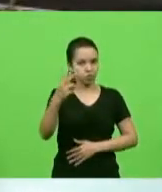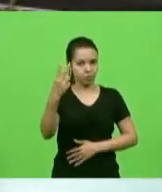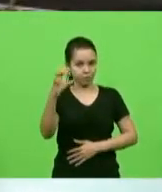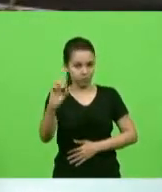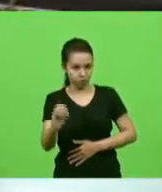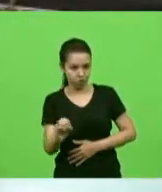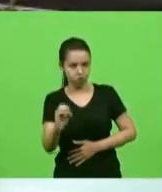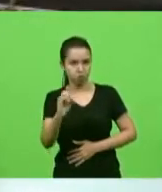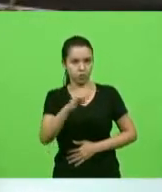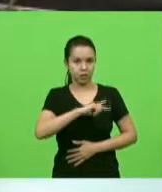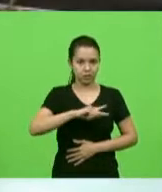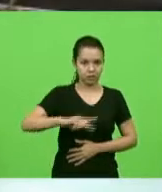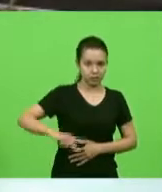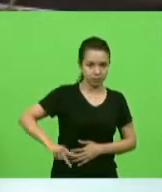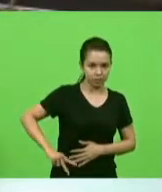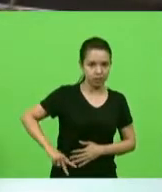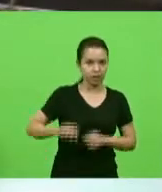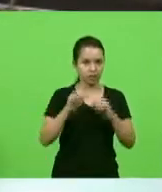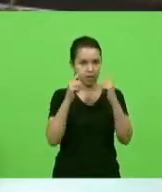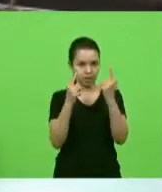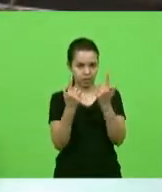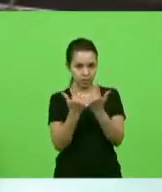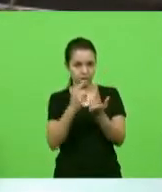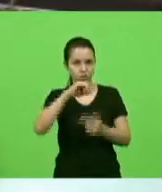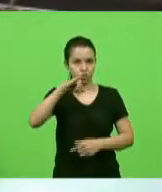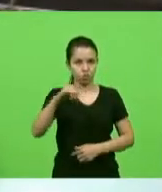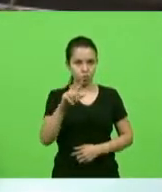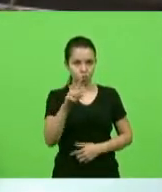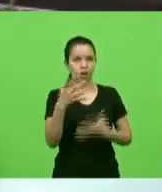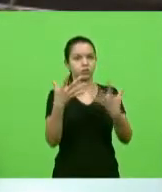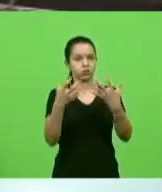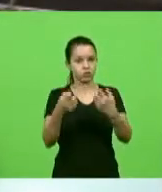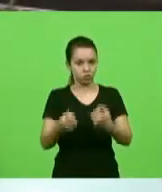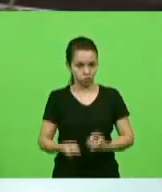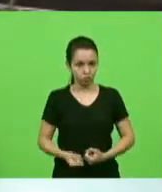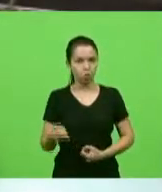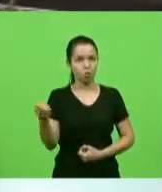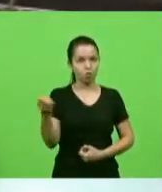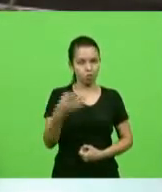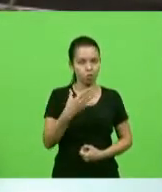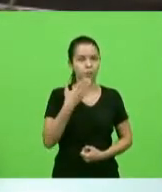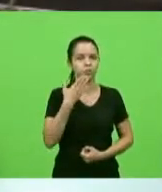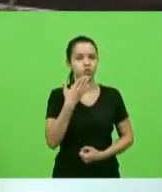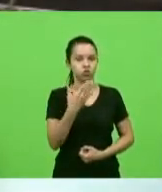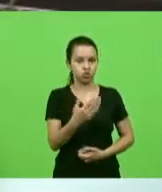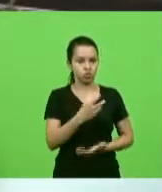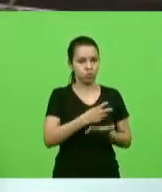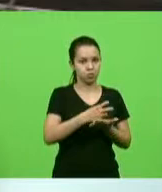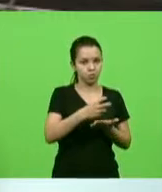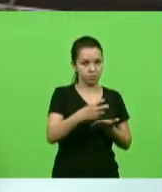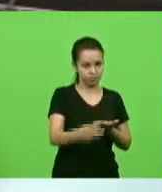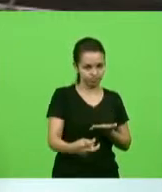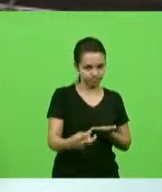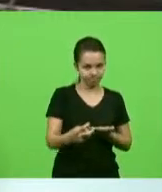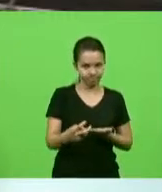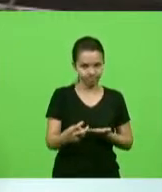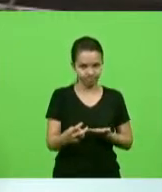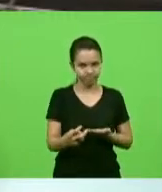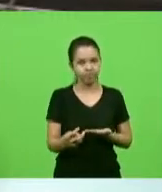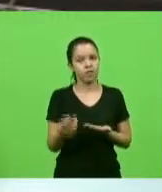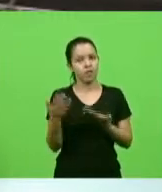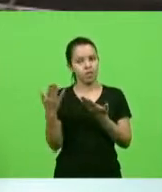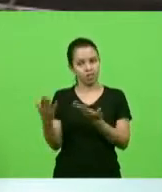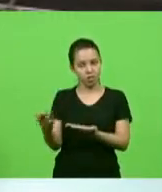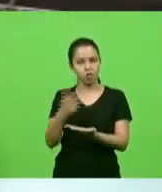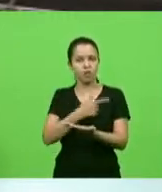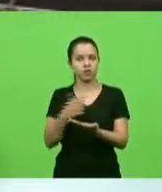então presidente da Assembleia, deputado Júlio Garcia, aceitou um novo pedido de impeachment em desfavor do governador do